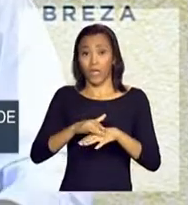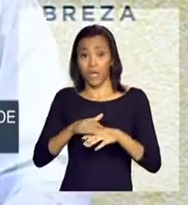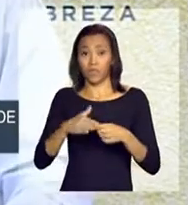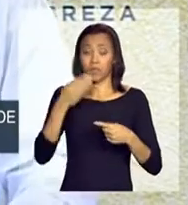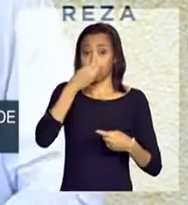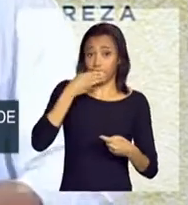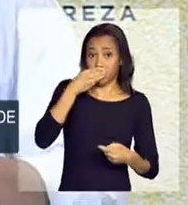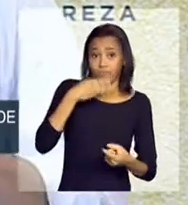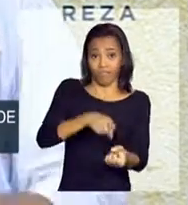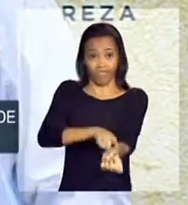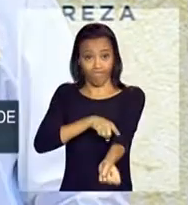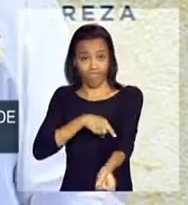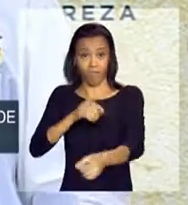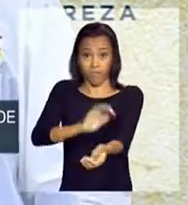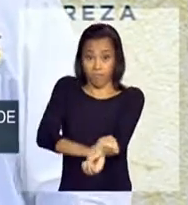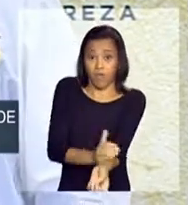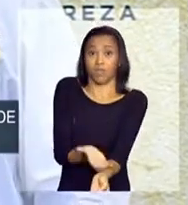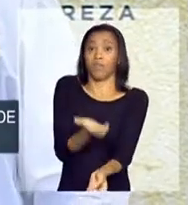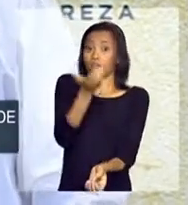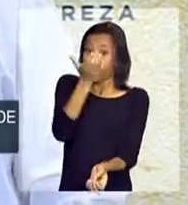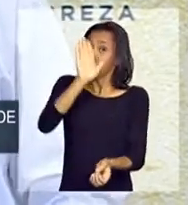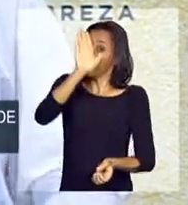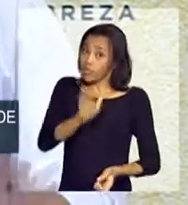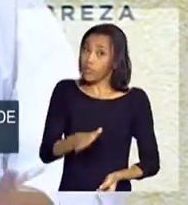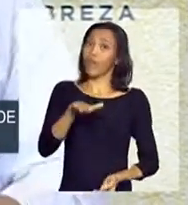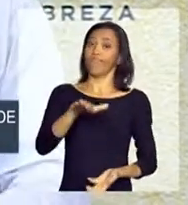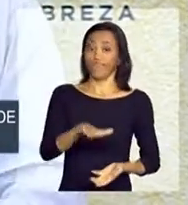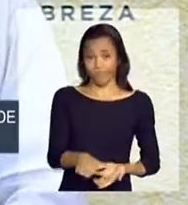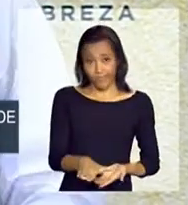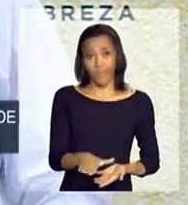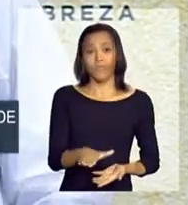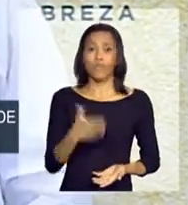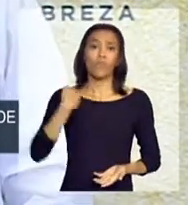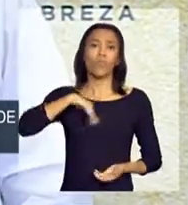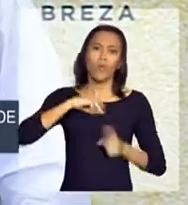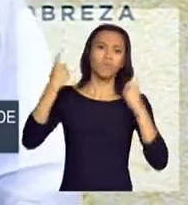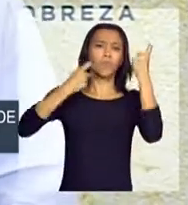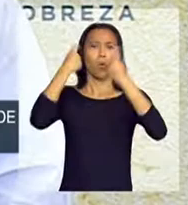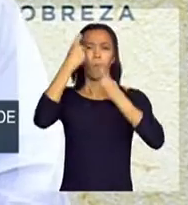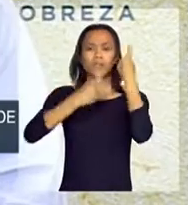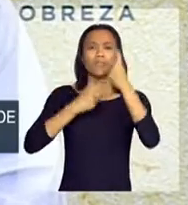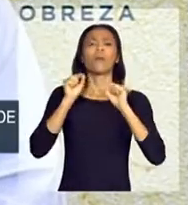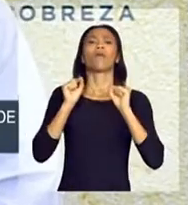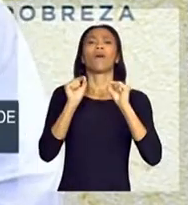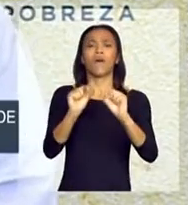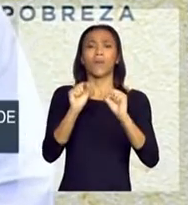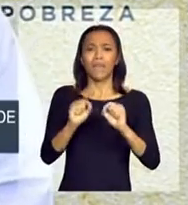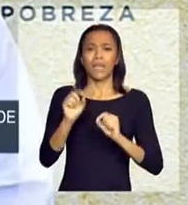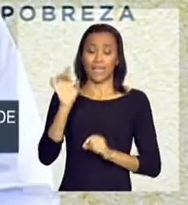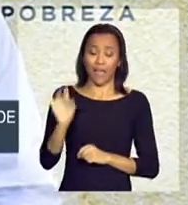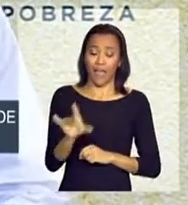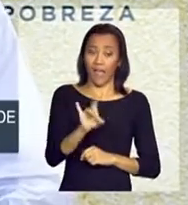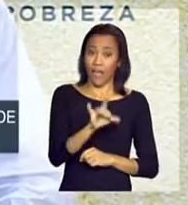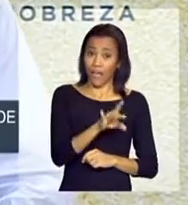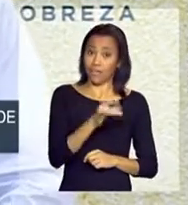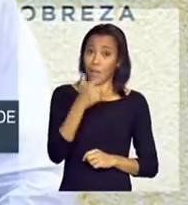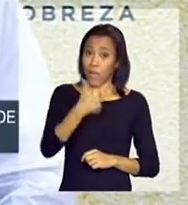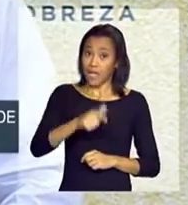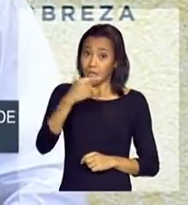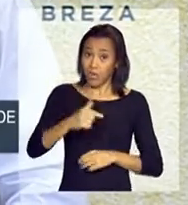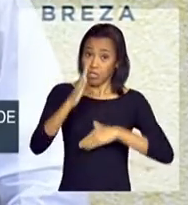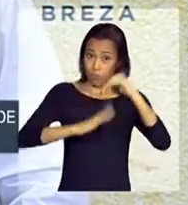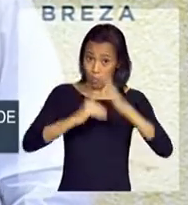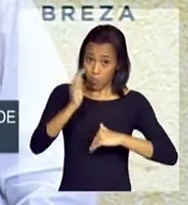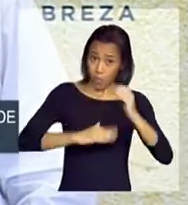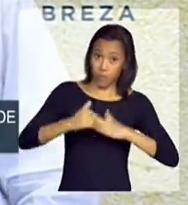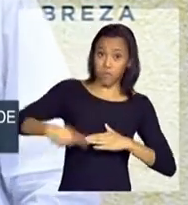pressão alta já quando criança Então a nossa preocupação não só na escola levar cada vez mais os profissionais